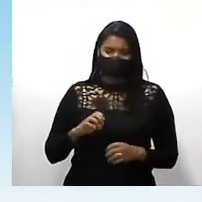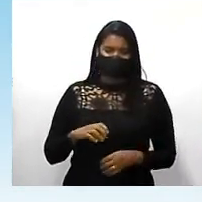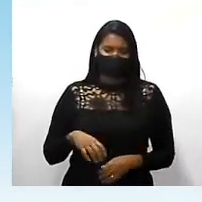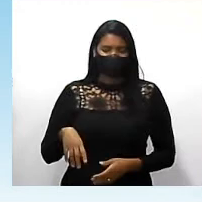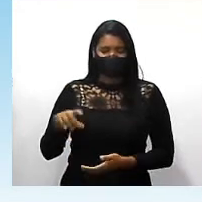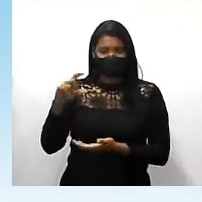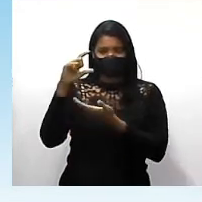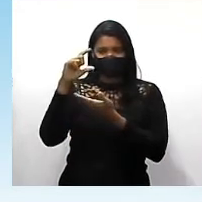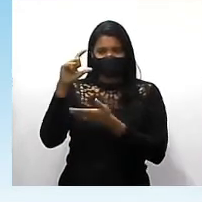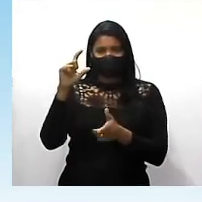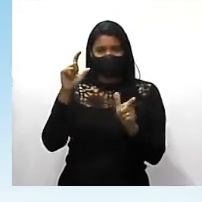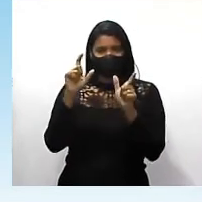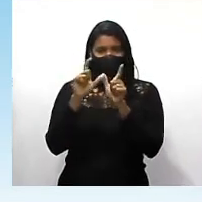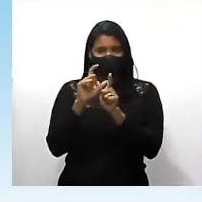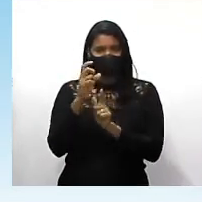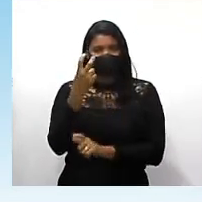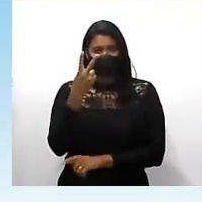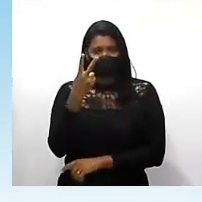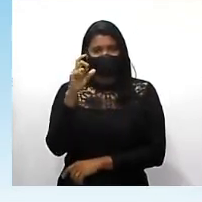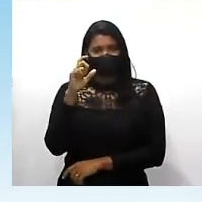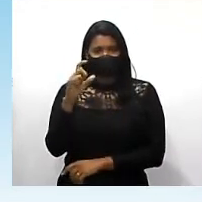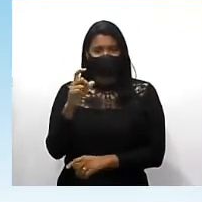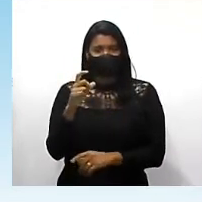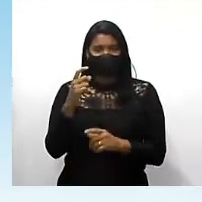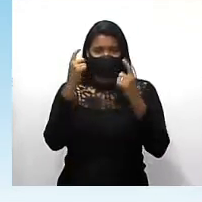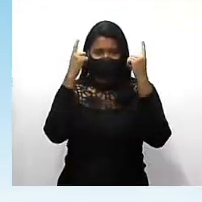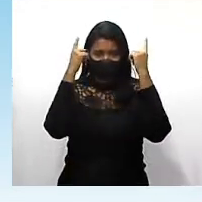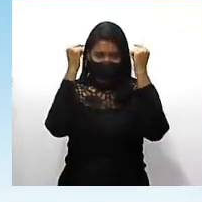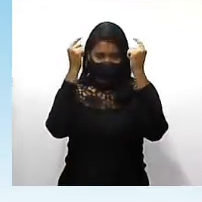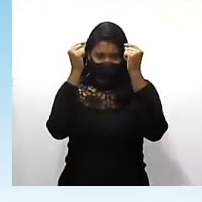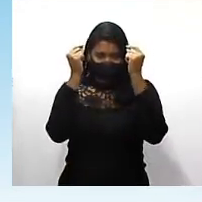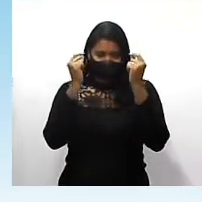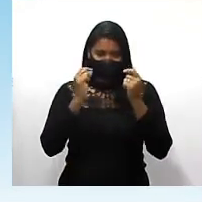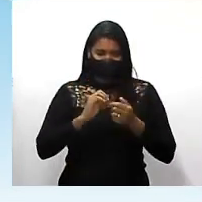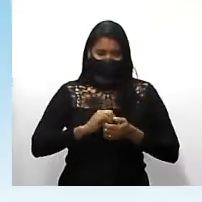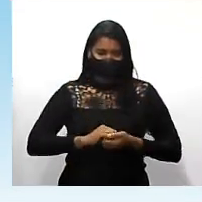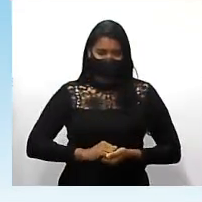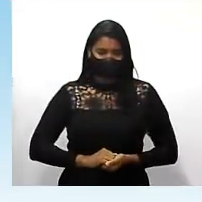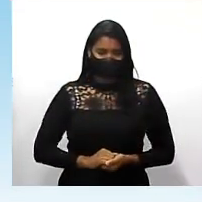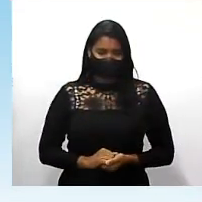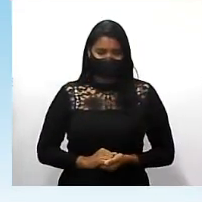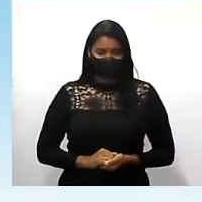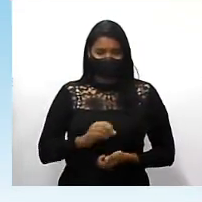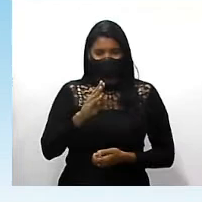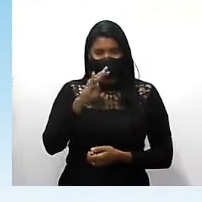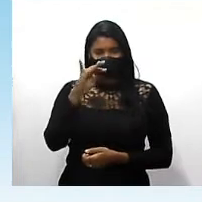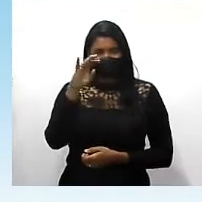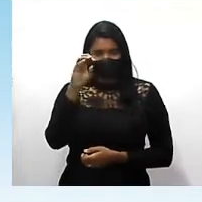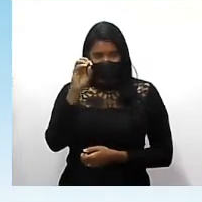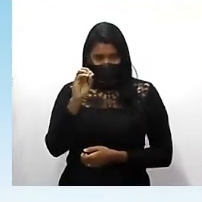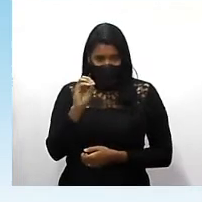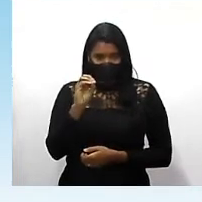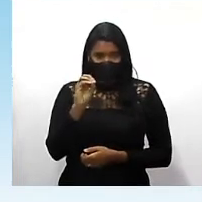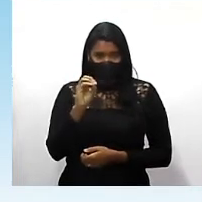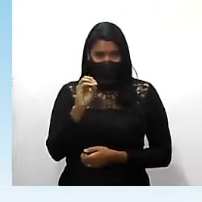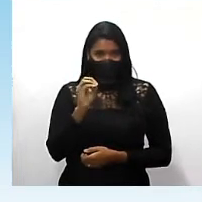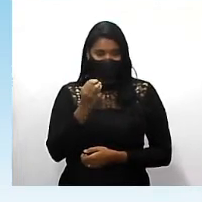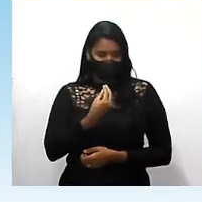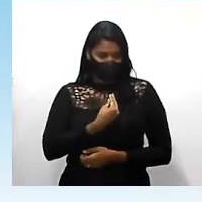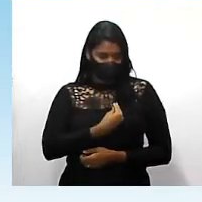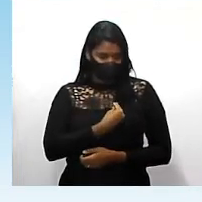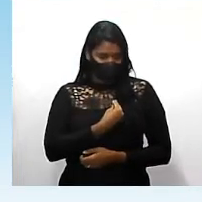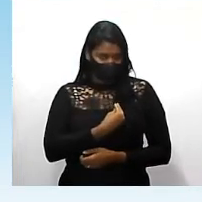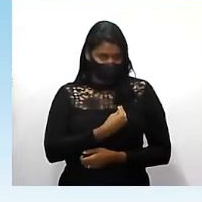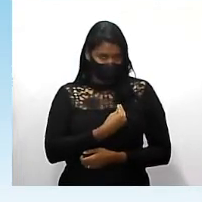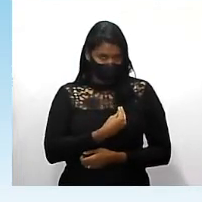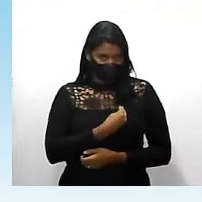é a junção de 2 palavras gregas. Bio, que é a palavra, só para você relembrar, bio que é a palavra vida,